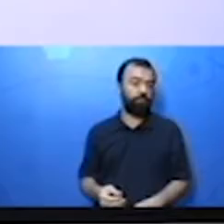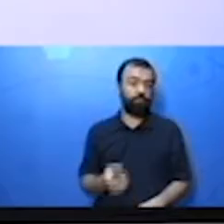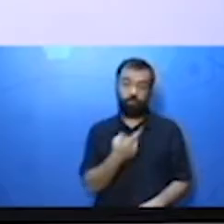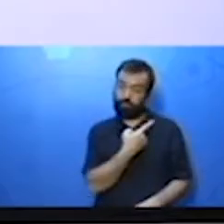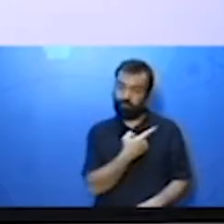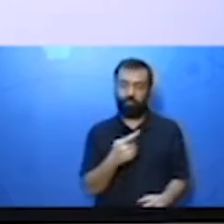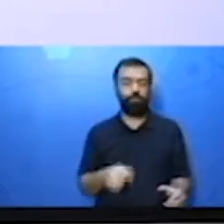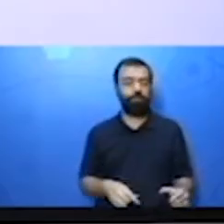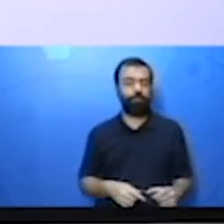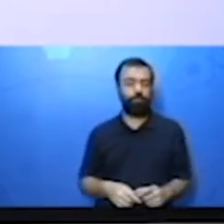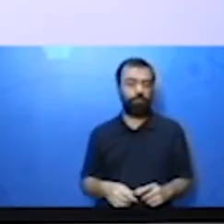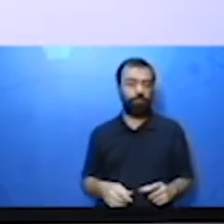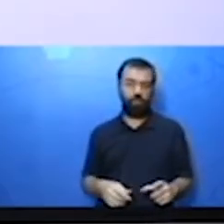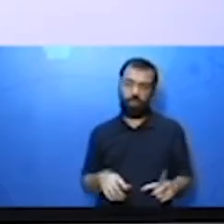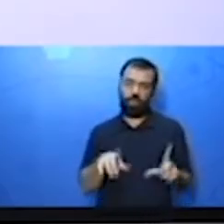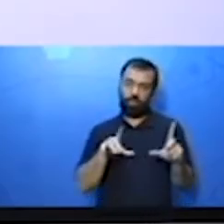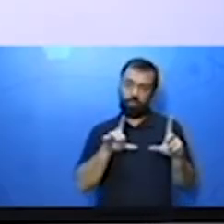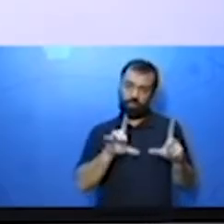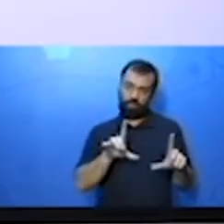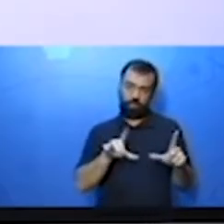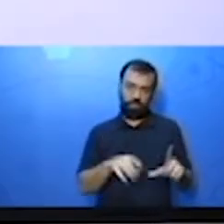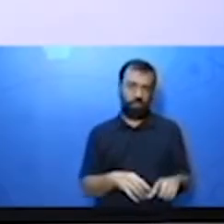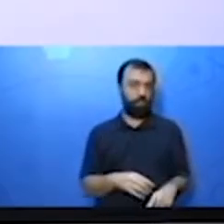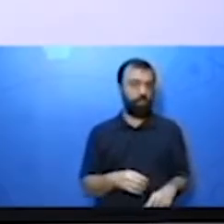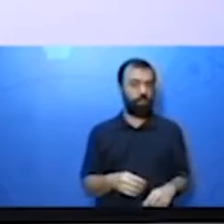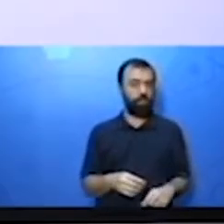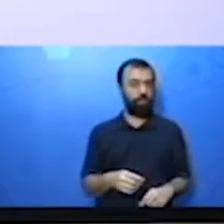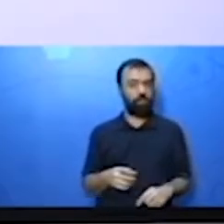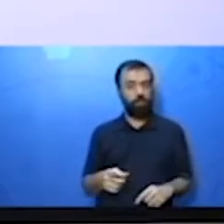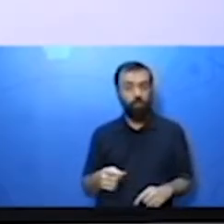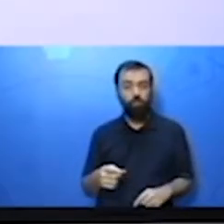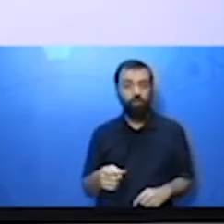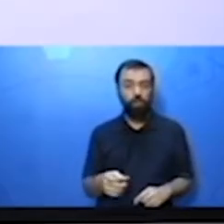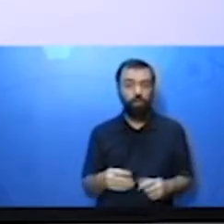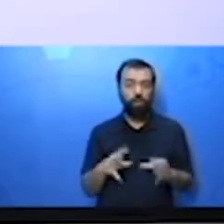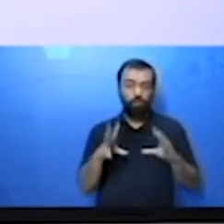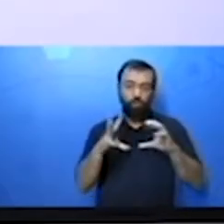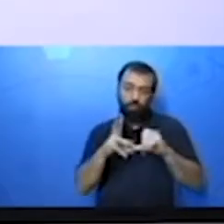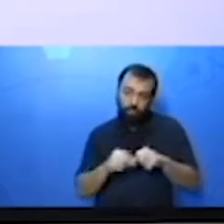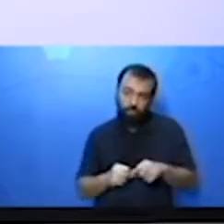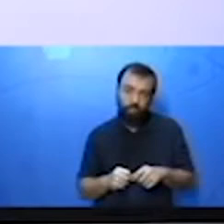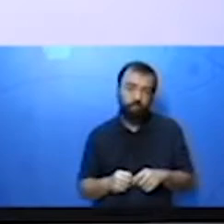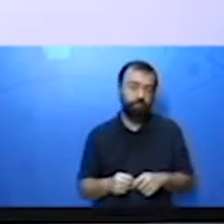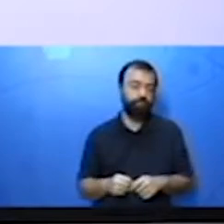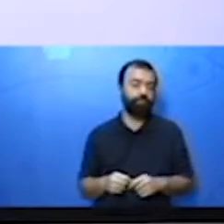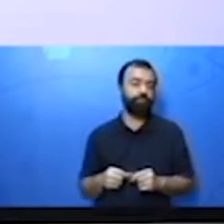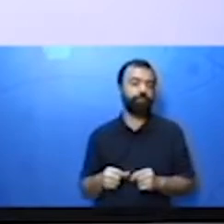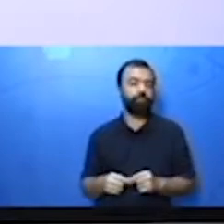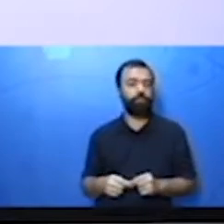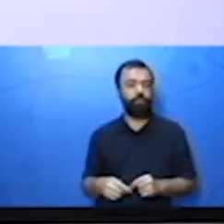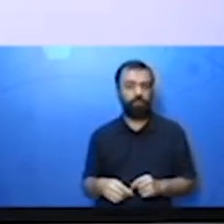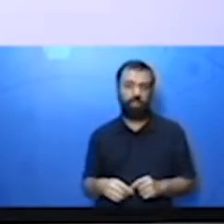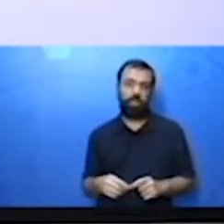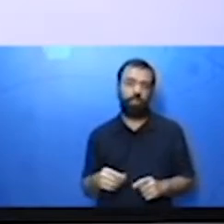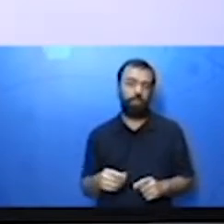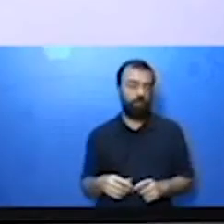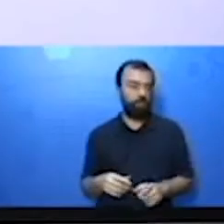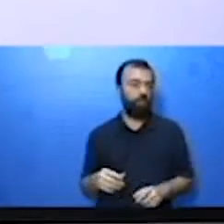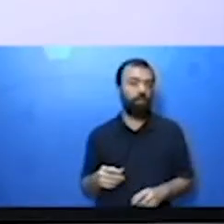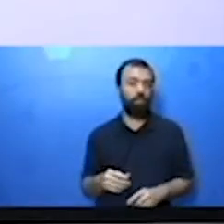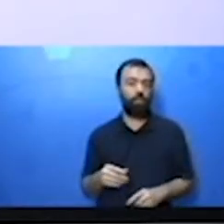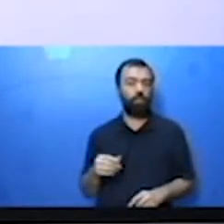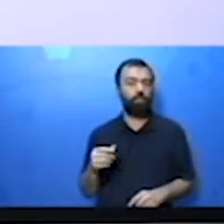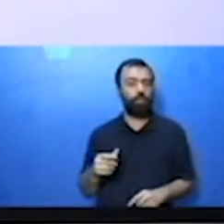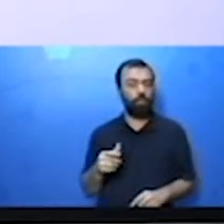O antibiótico é um vilão, né? Ele é um grande vilão, tanto para a cura, como pode prejudicar também, uma vez